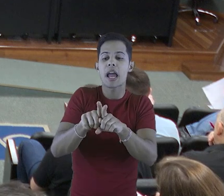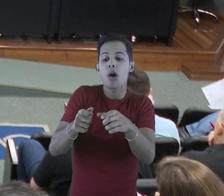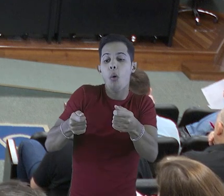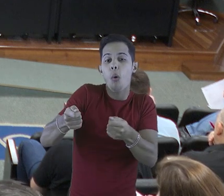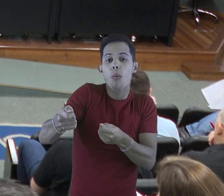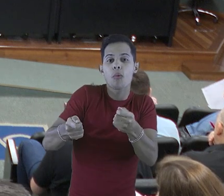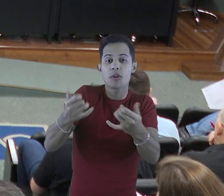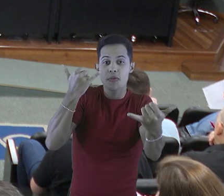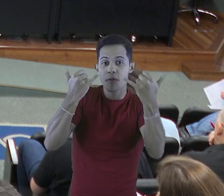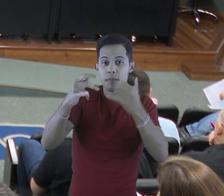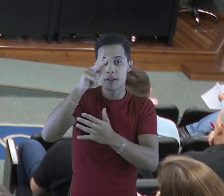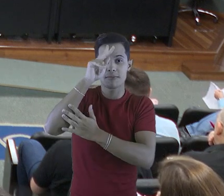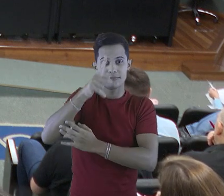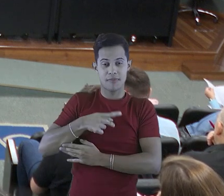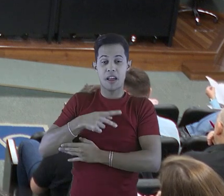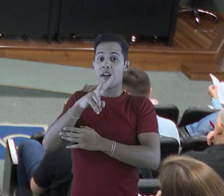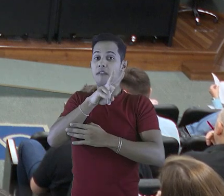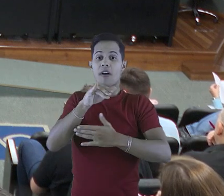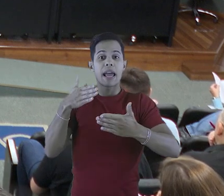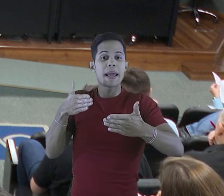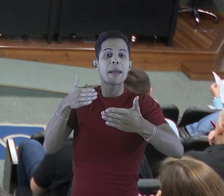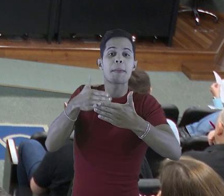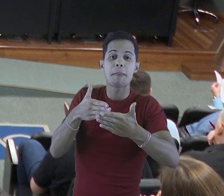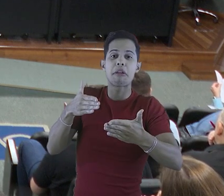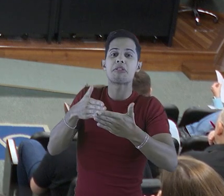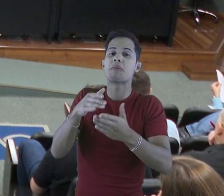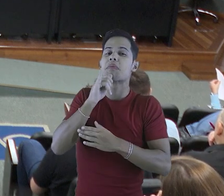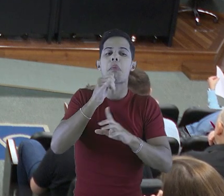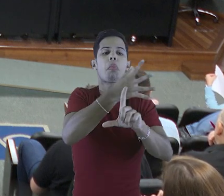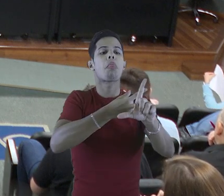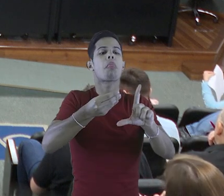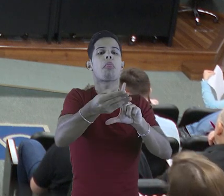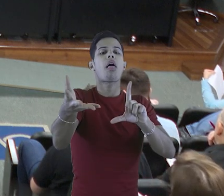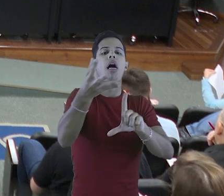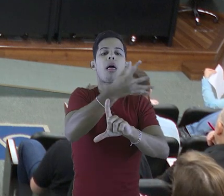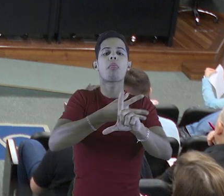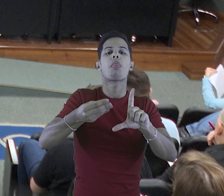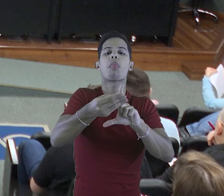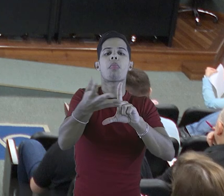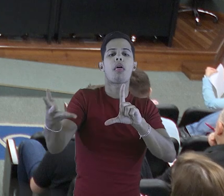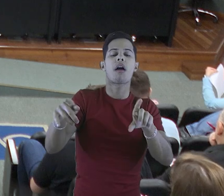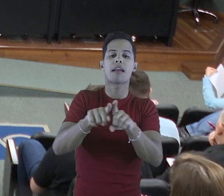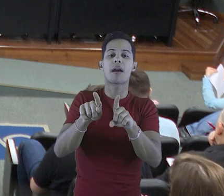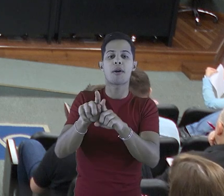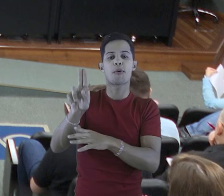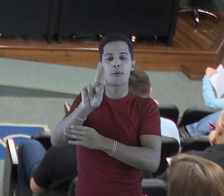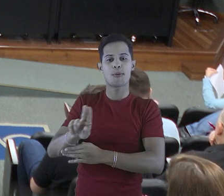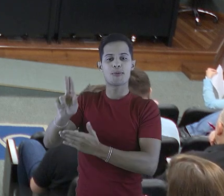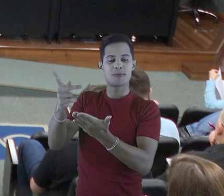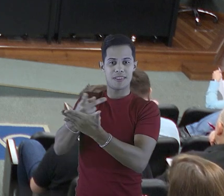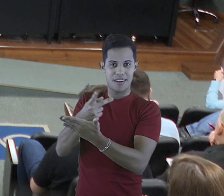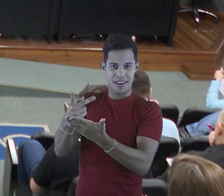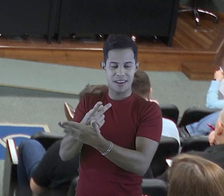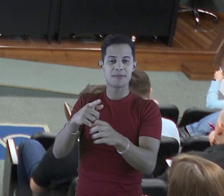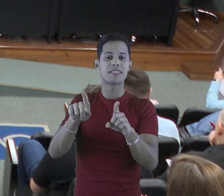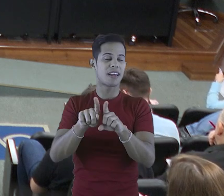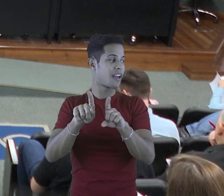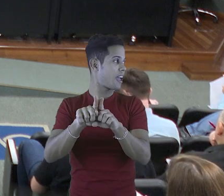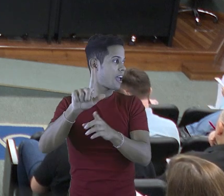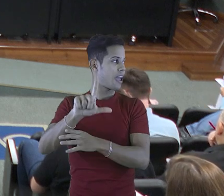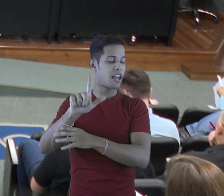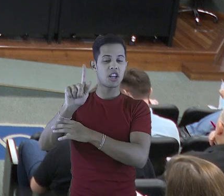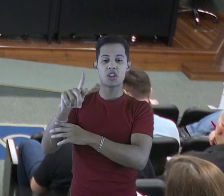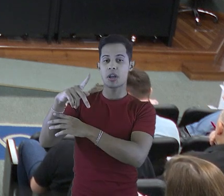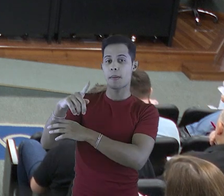com vistas a impedir o seu vazamento e o uso indevido. Por conseguinte, a LGPD previu também um